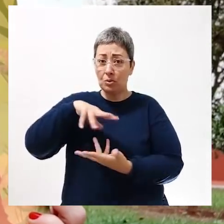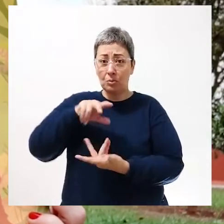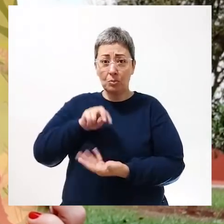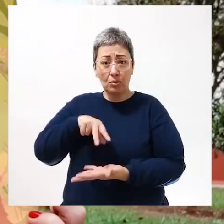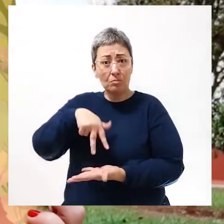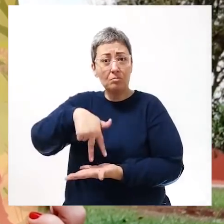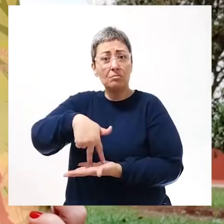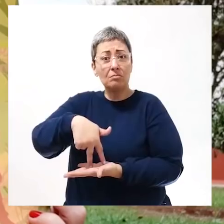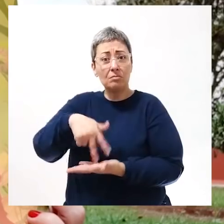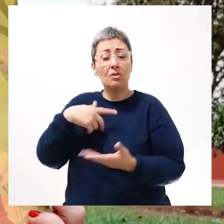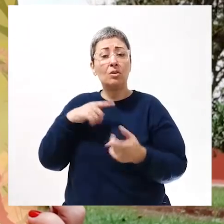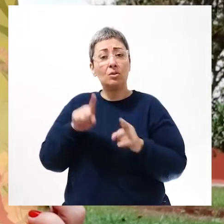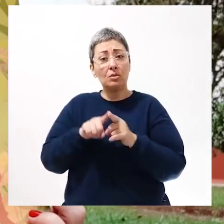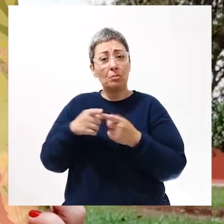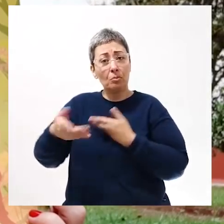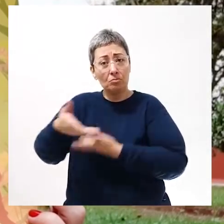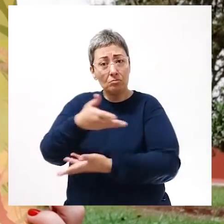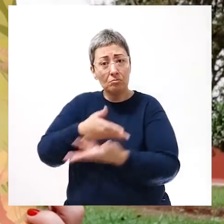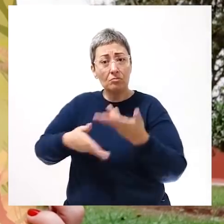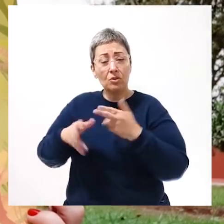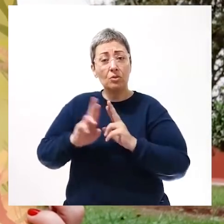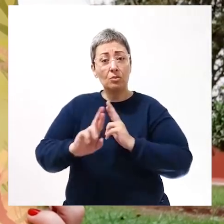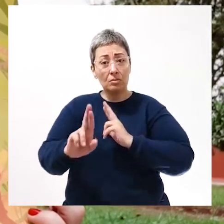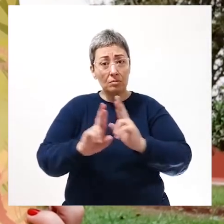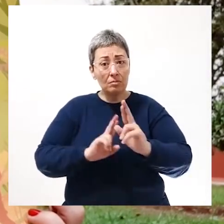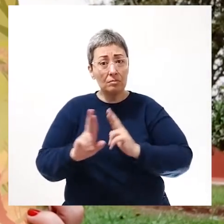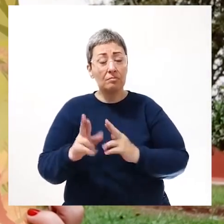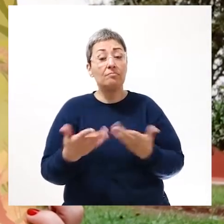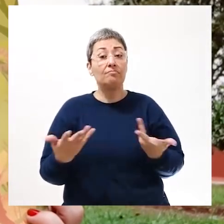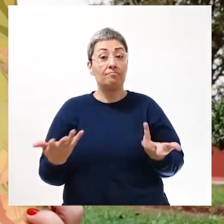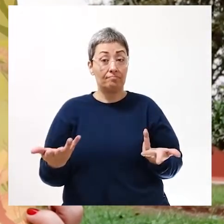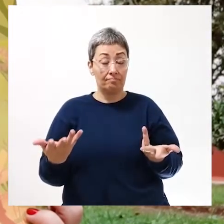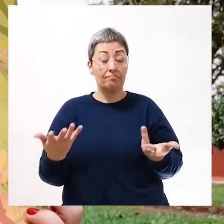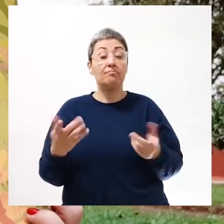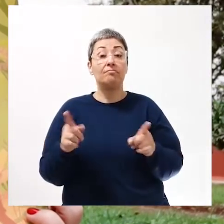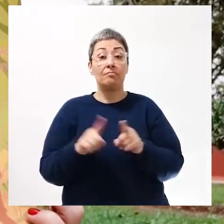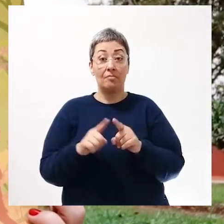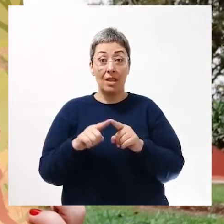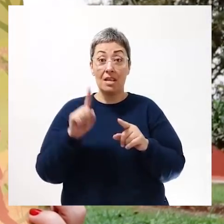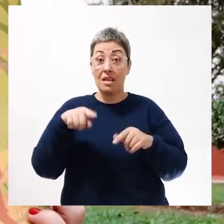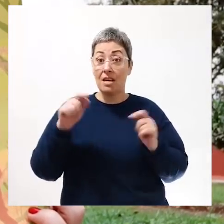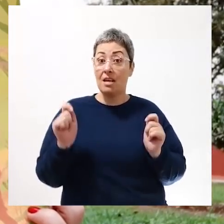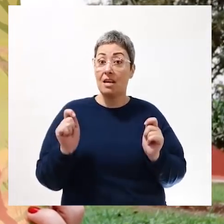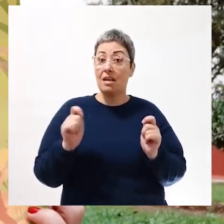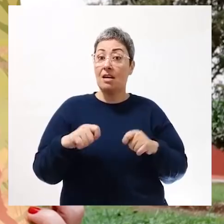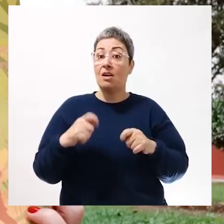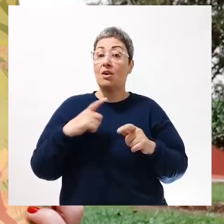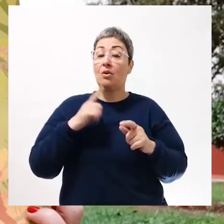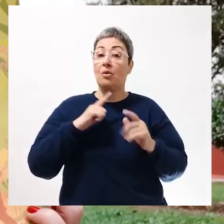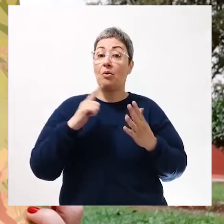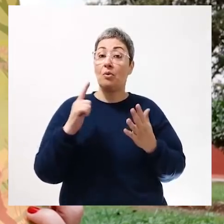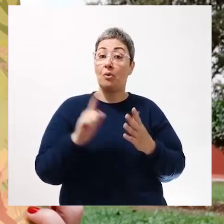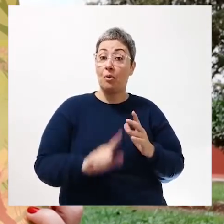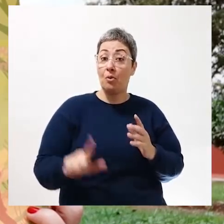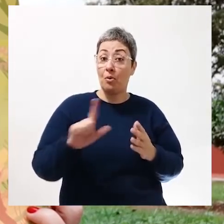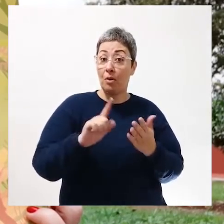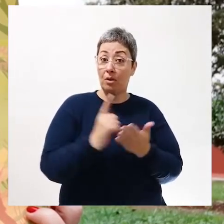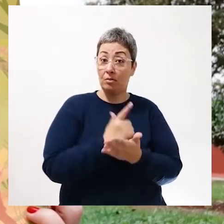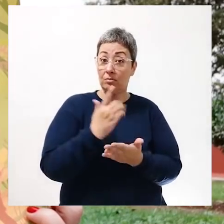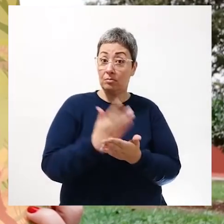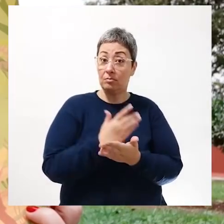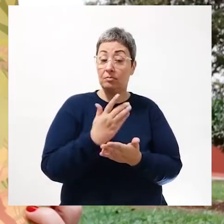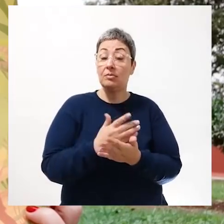mundo, com o mundo, com o outro, com a gente mesmo. Esse é o poder da